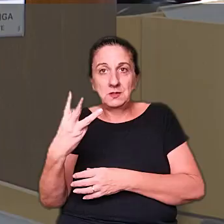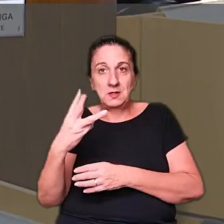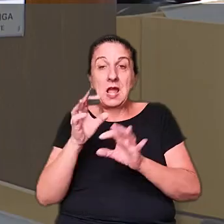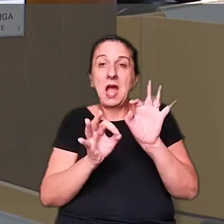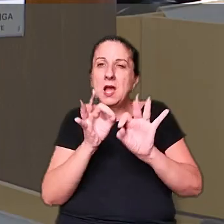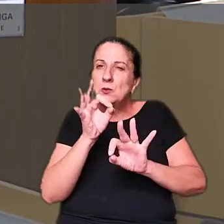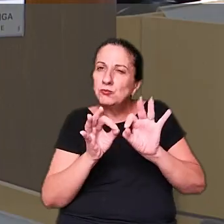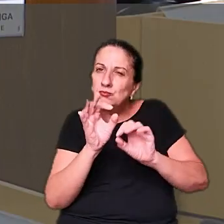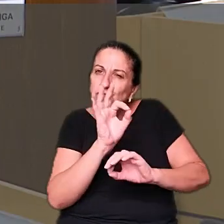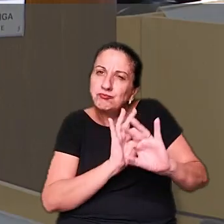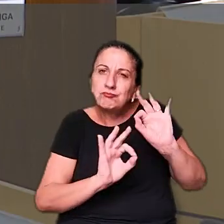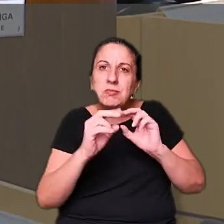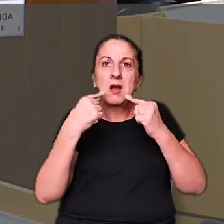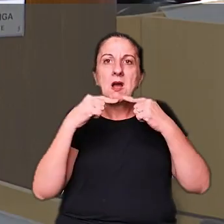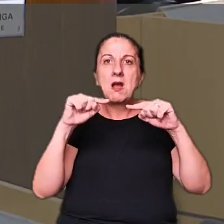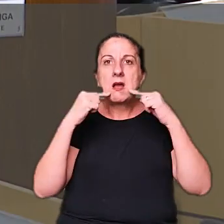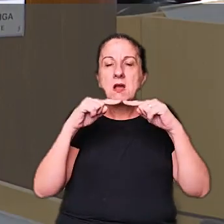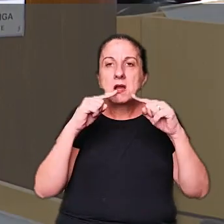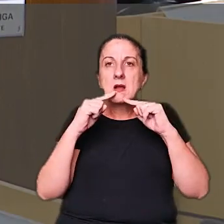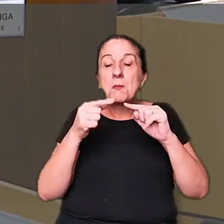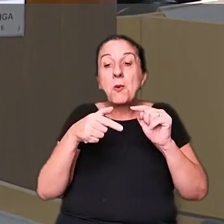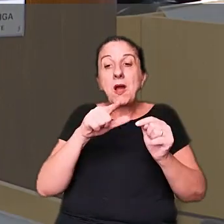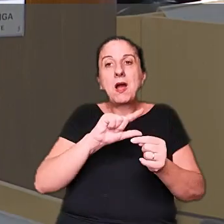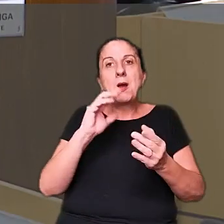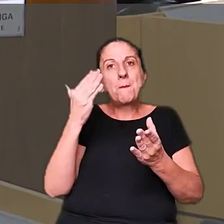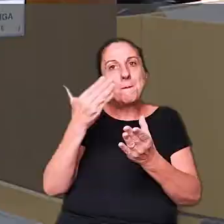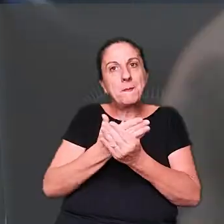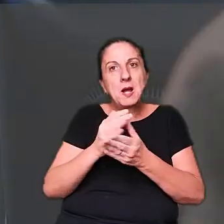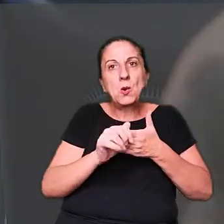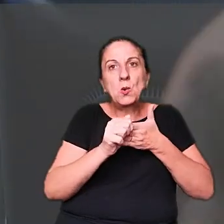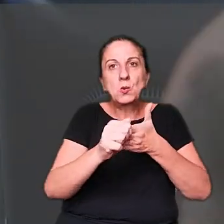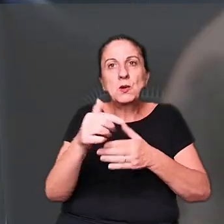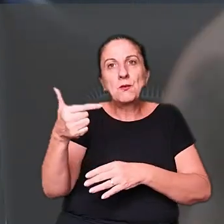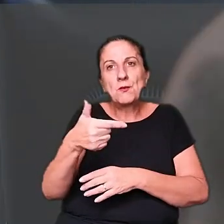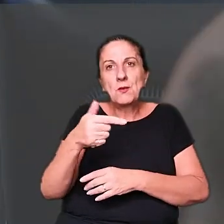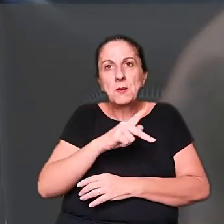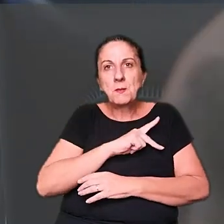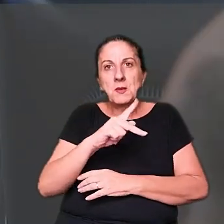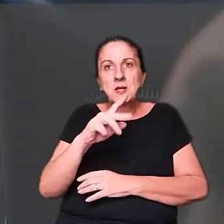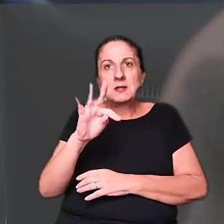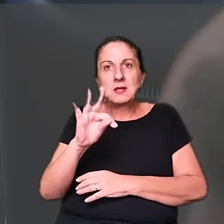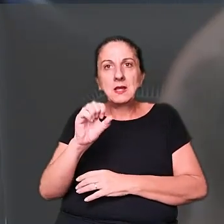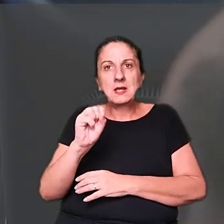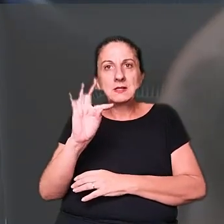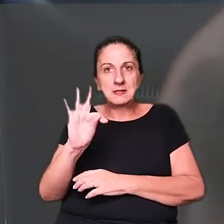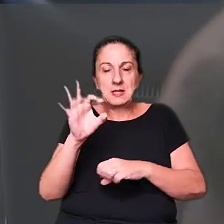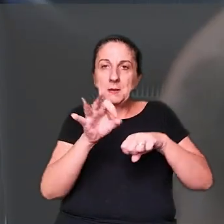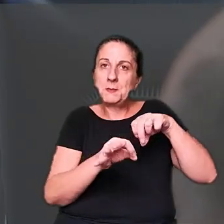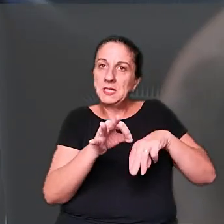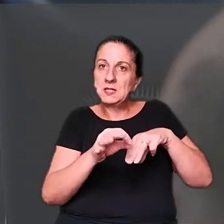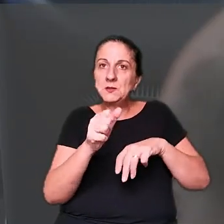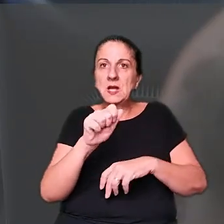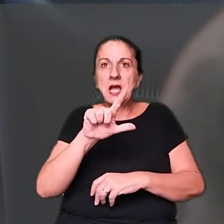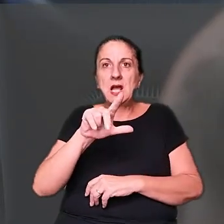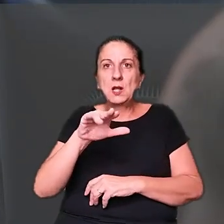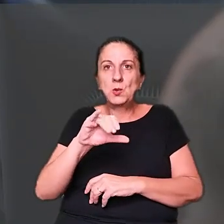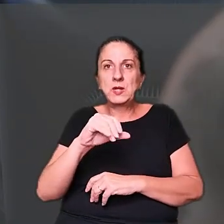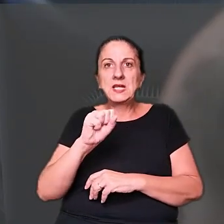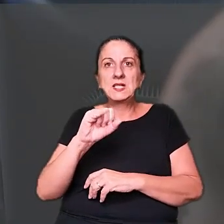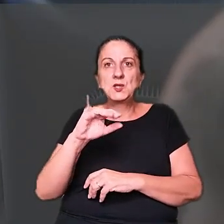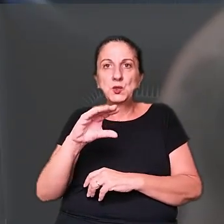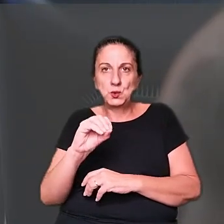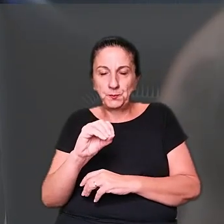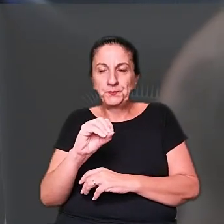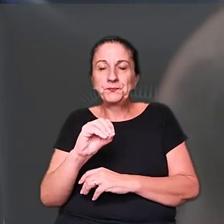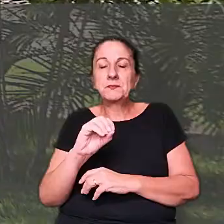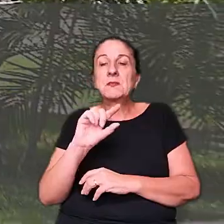2022-2023. O ajuste ocorreu em reclamação pré-processual conduzida pelo vice-presidente do TST, ministro Aloísio Corrêa